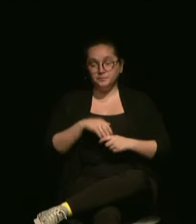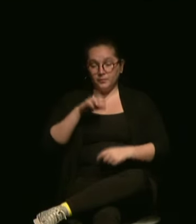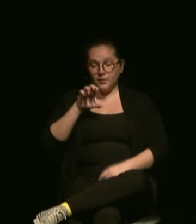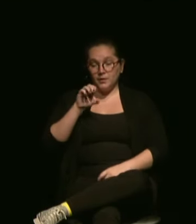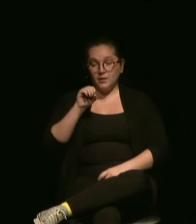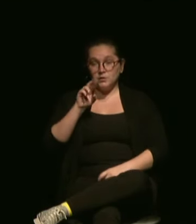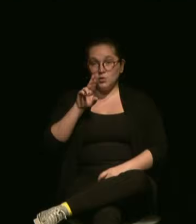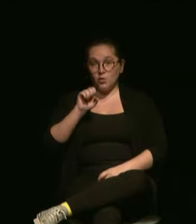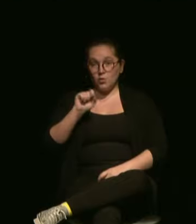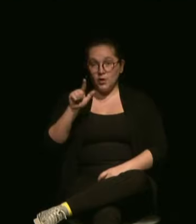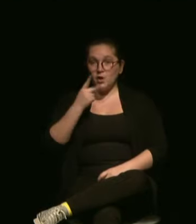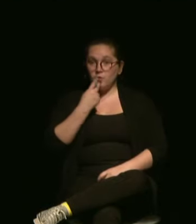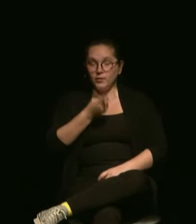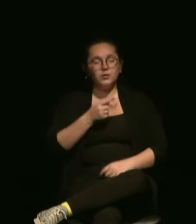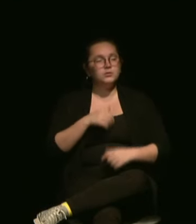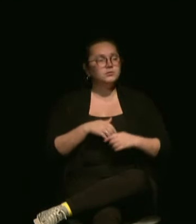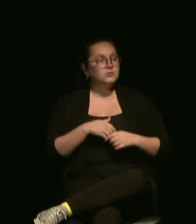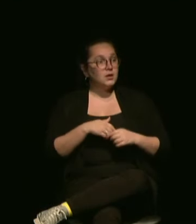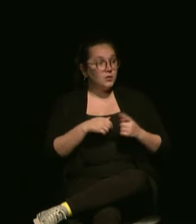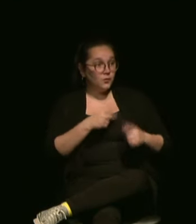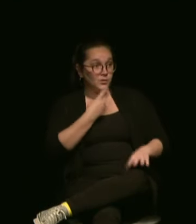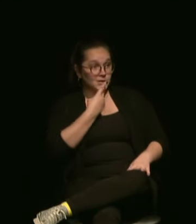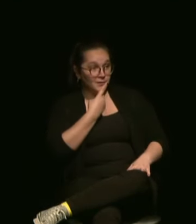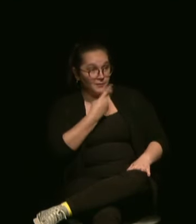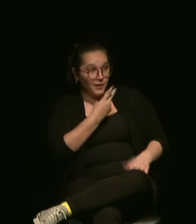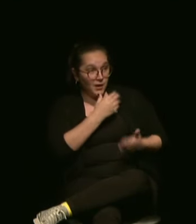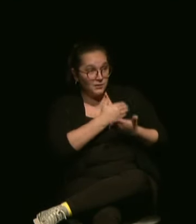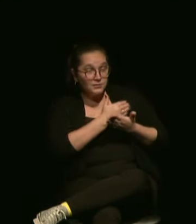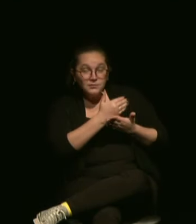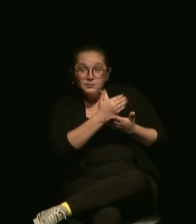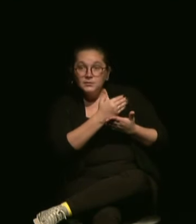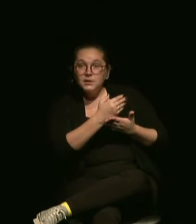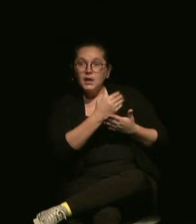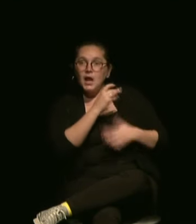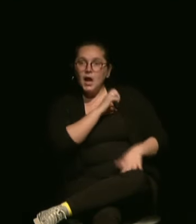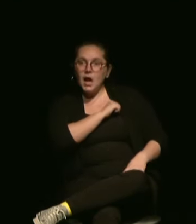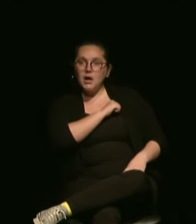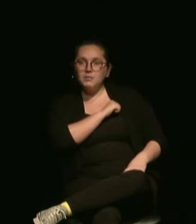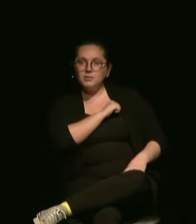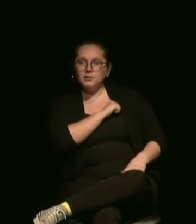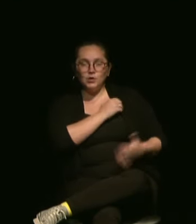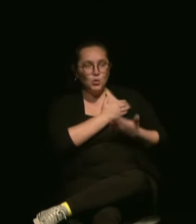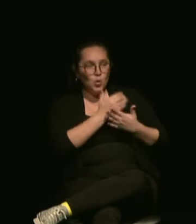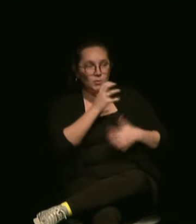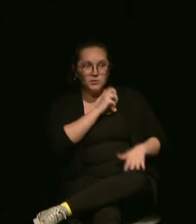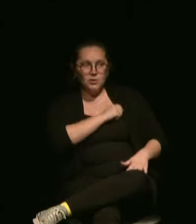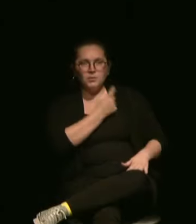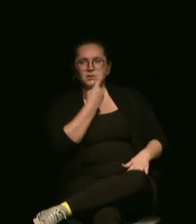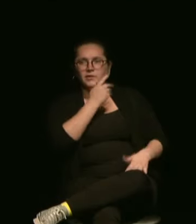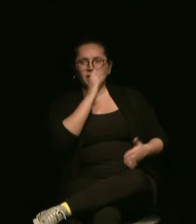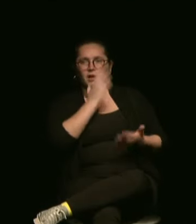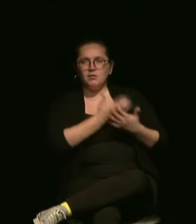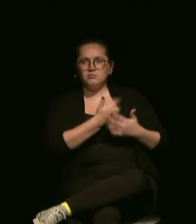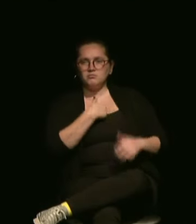se contesta a palavra da amante no início da paixão. Acho isso lindo.